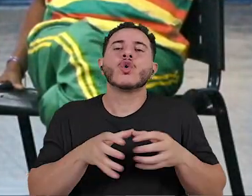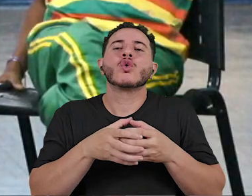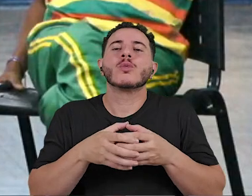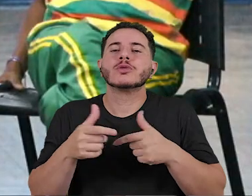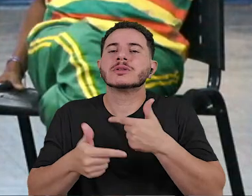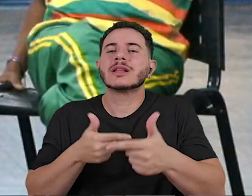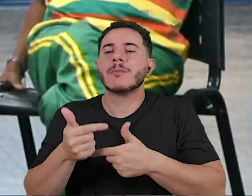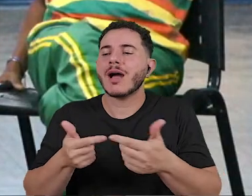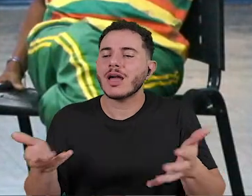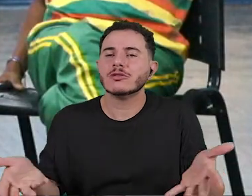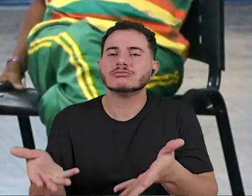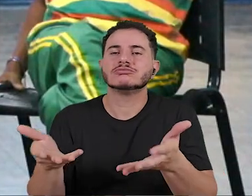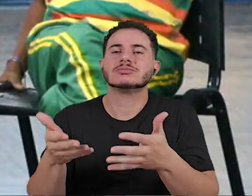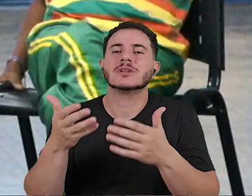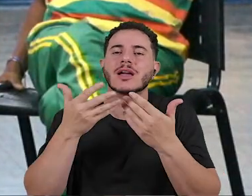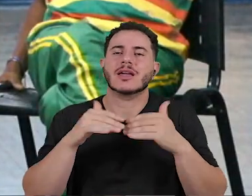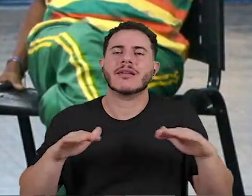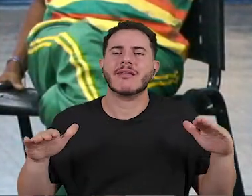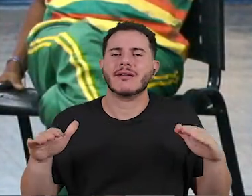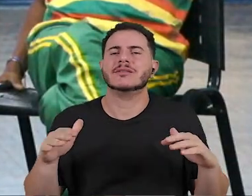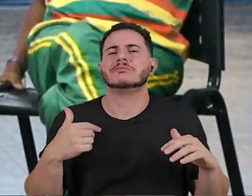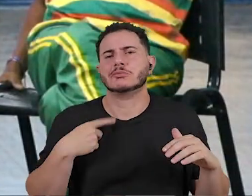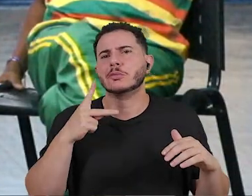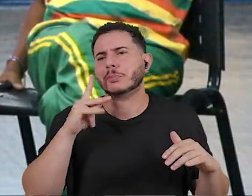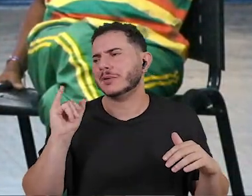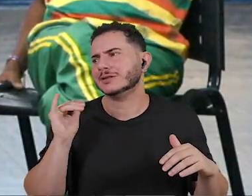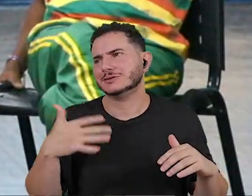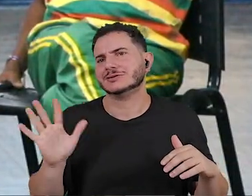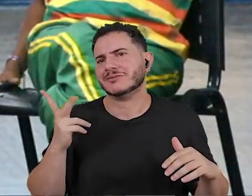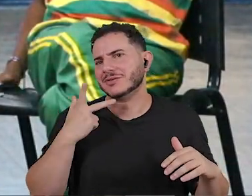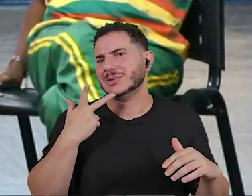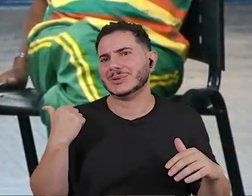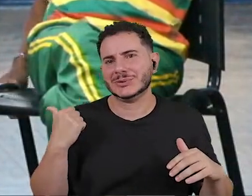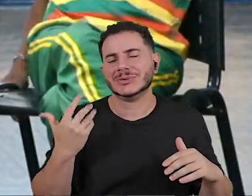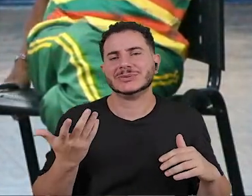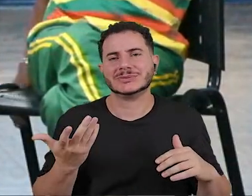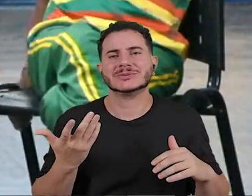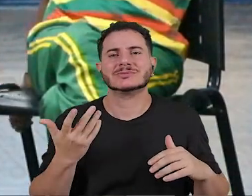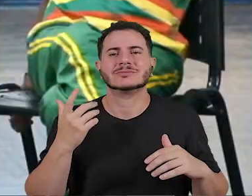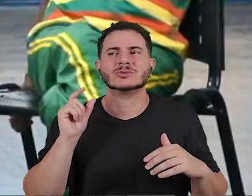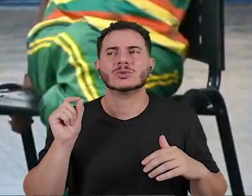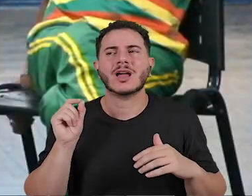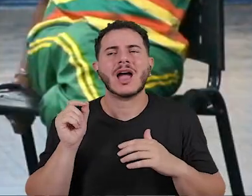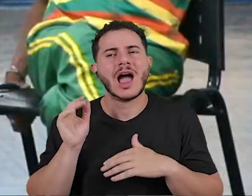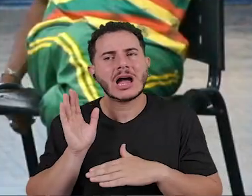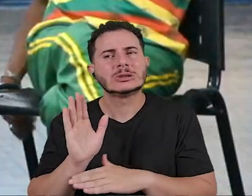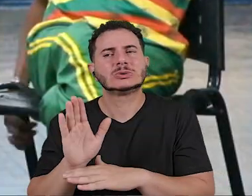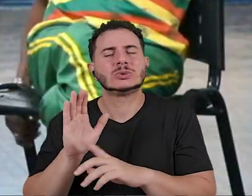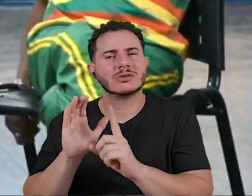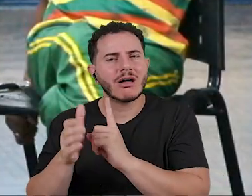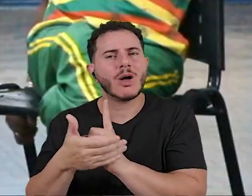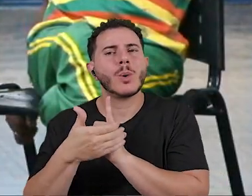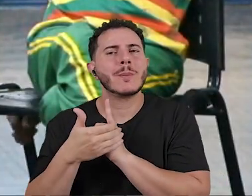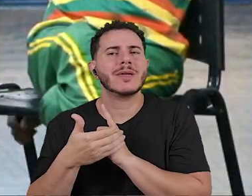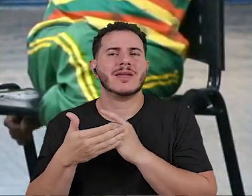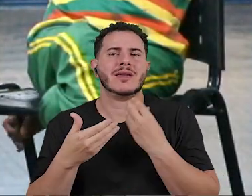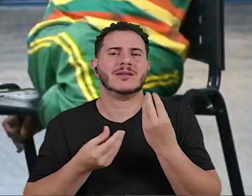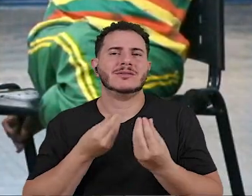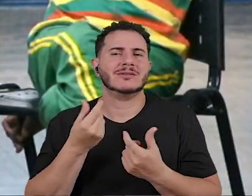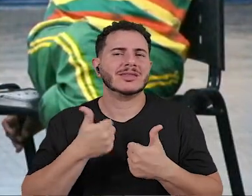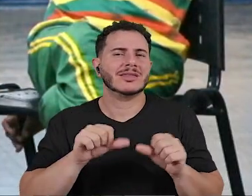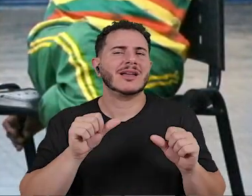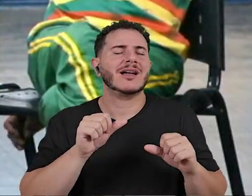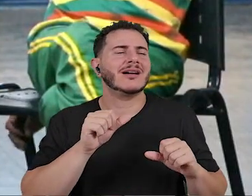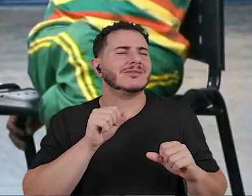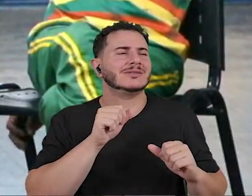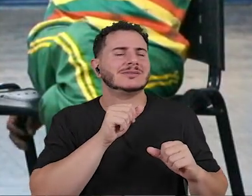né, a ideia do resgate das crianças que estavam ali presas na ideia dos caça-níqueis e tal, então fazer algo que